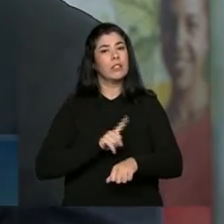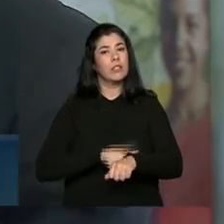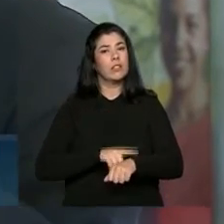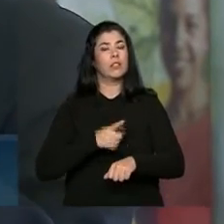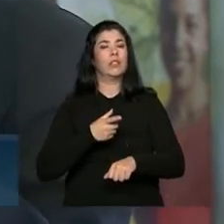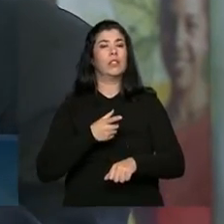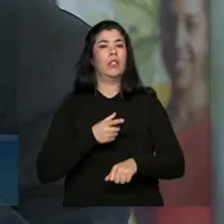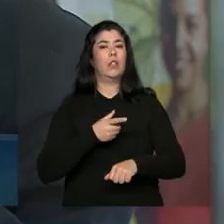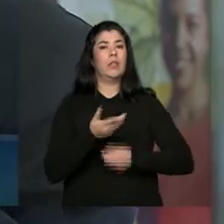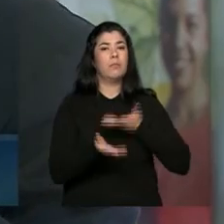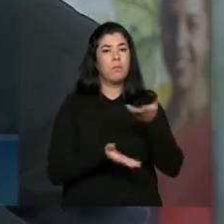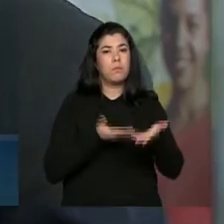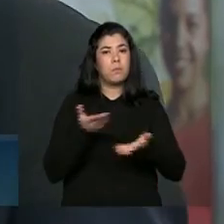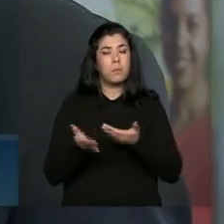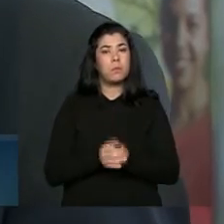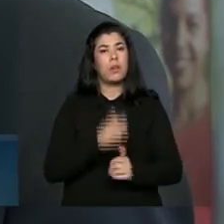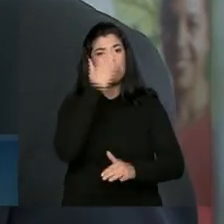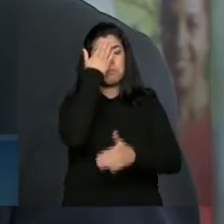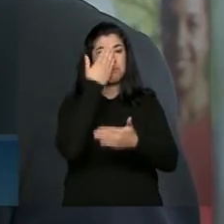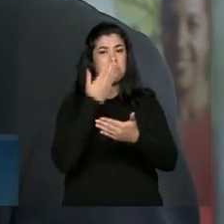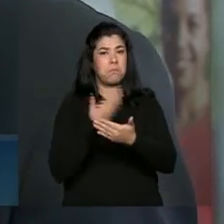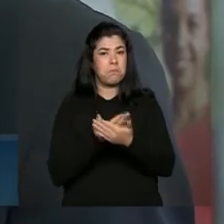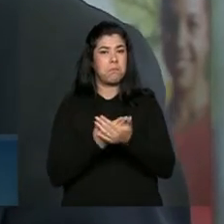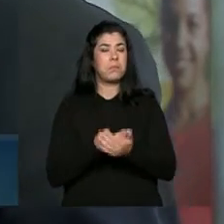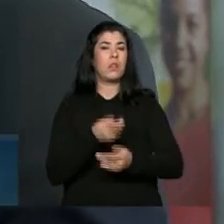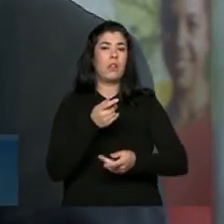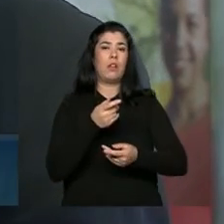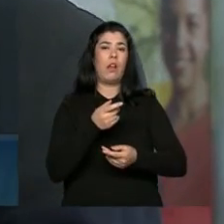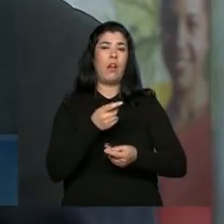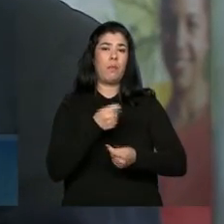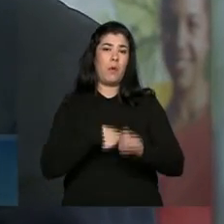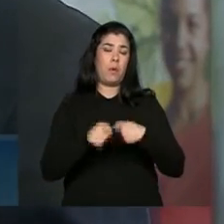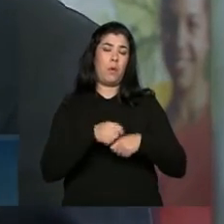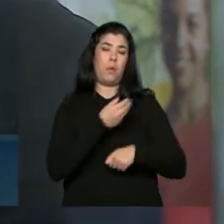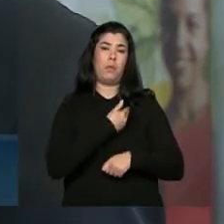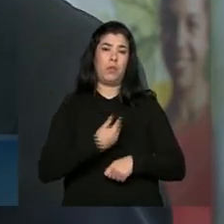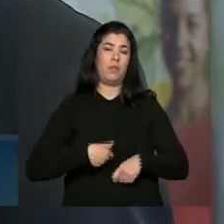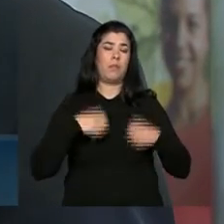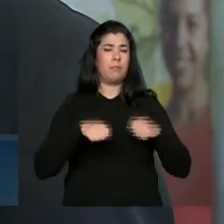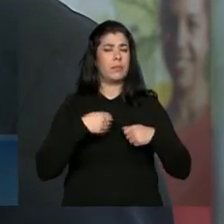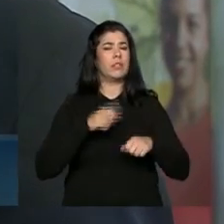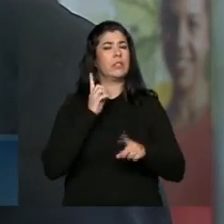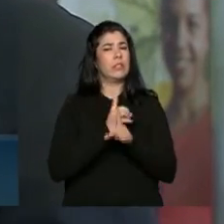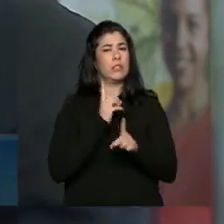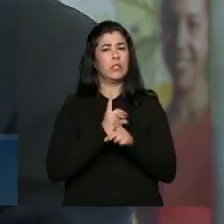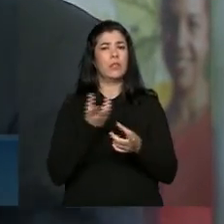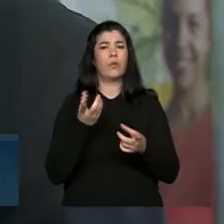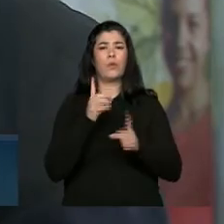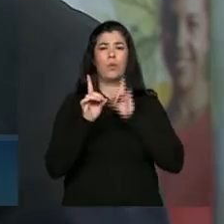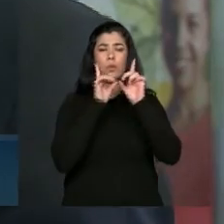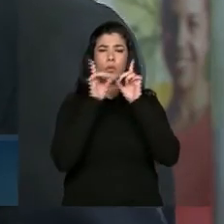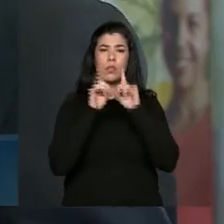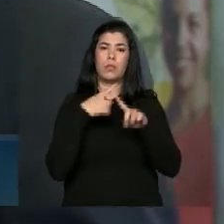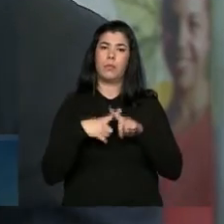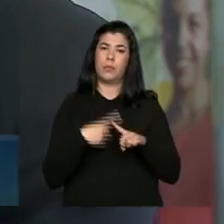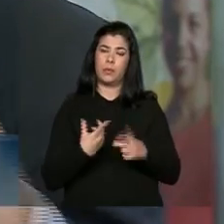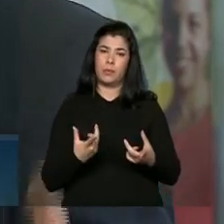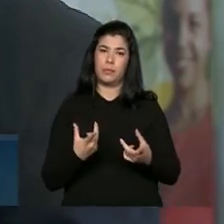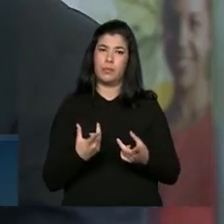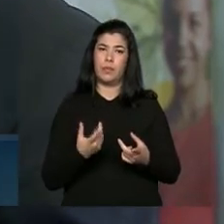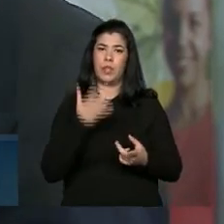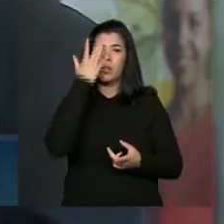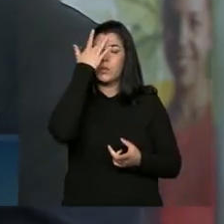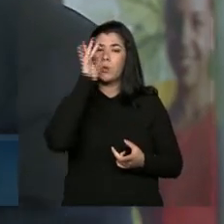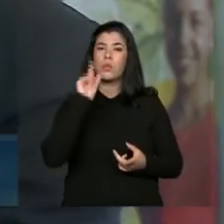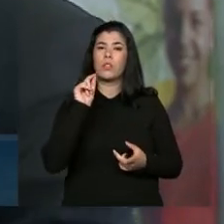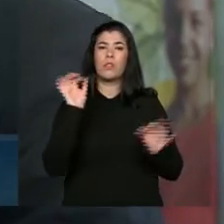convencimento, especialmente da área econômica do governo, mas o diálogo é extremamente importante, até porque não